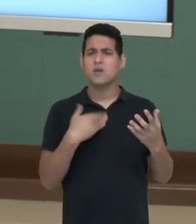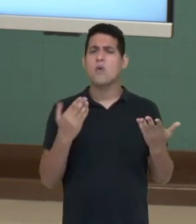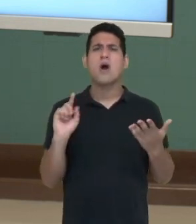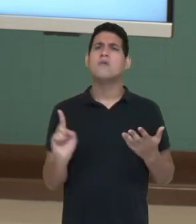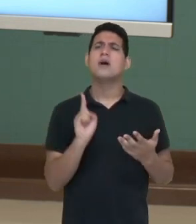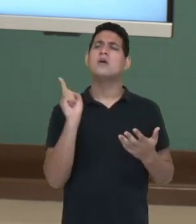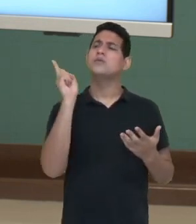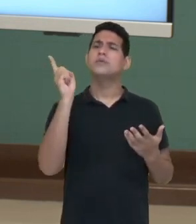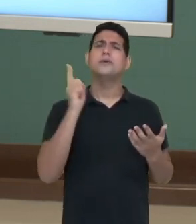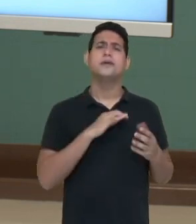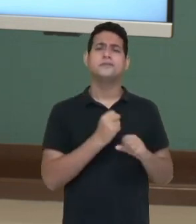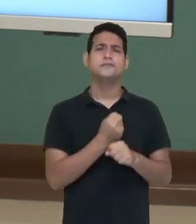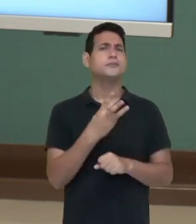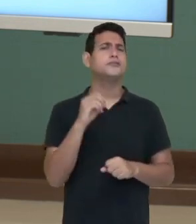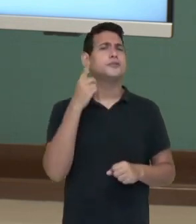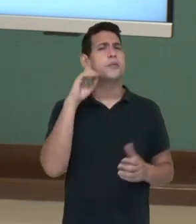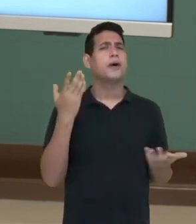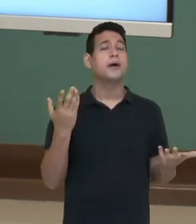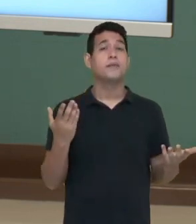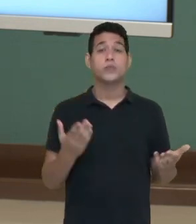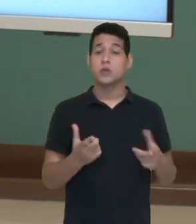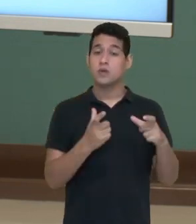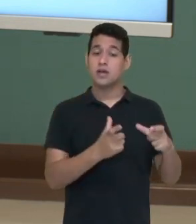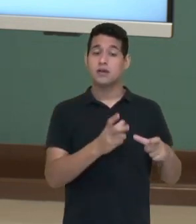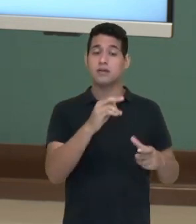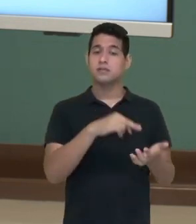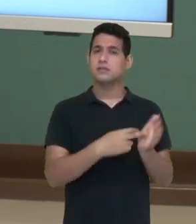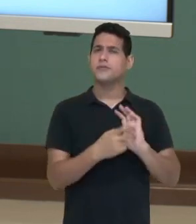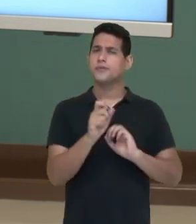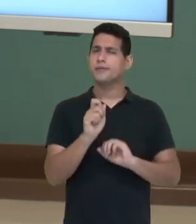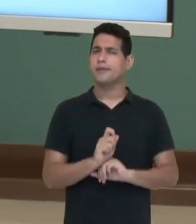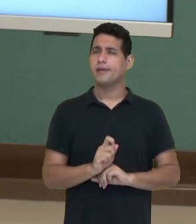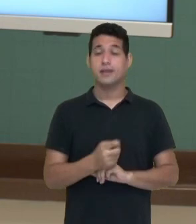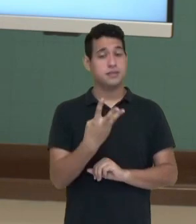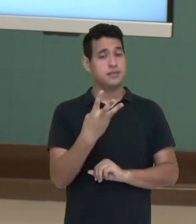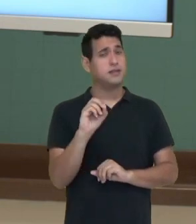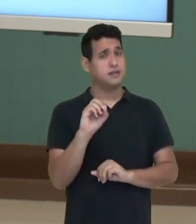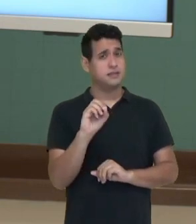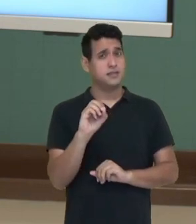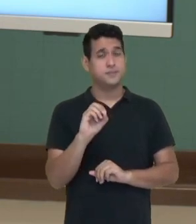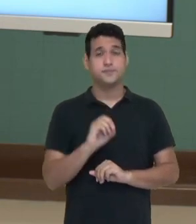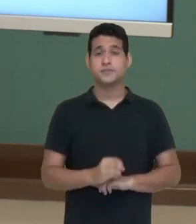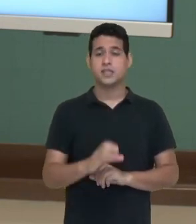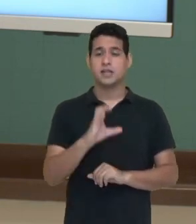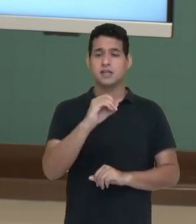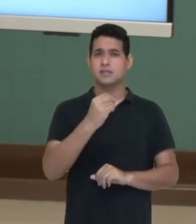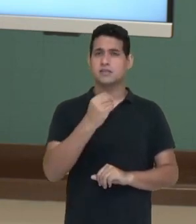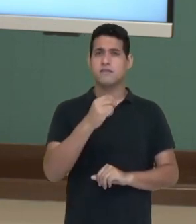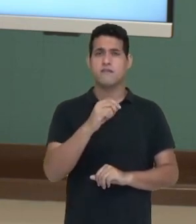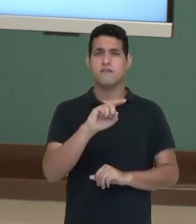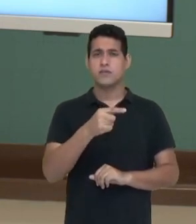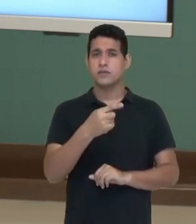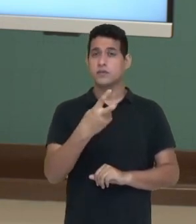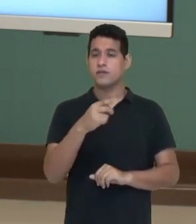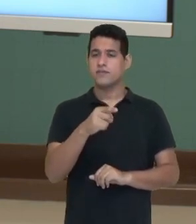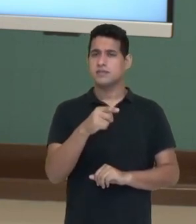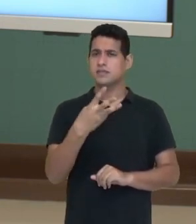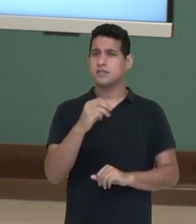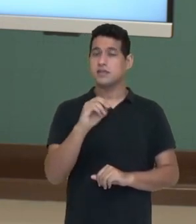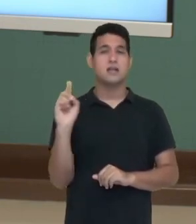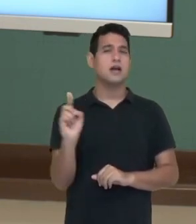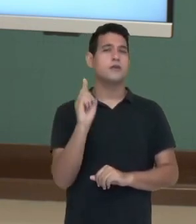altura da plantinha com 30 dias. Então, no lugar do t, você coloca 30. 0,2 vezes 30,